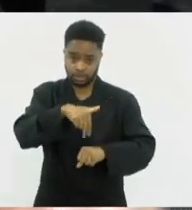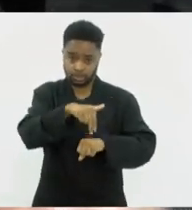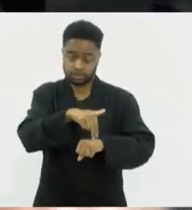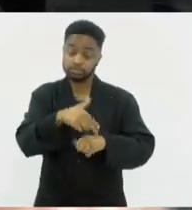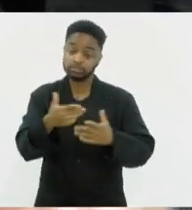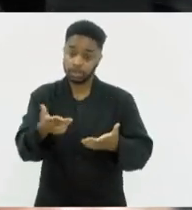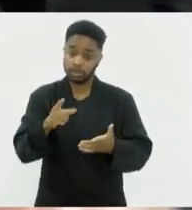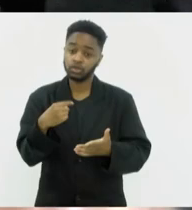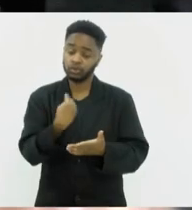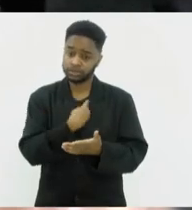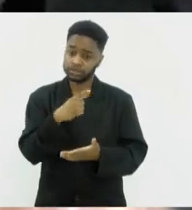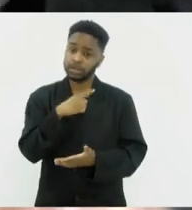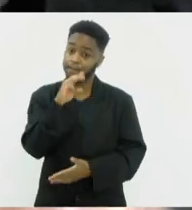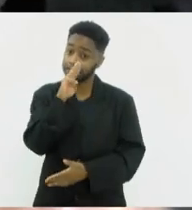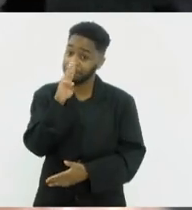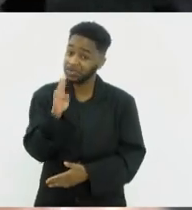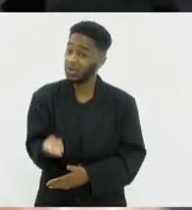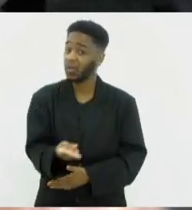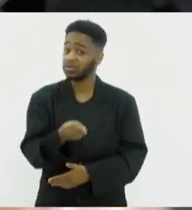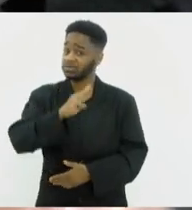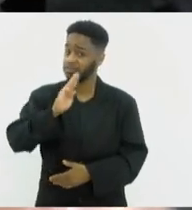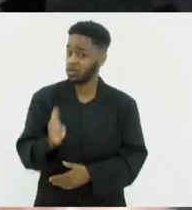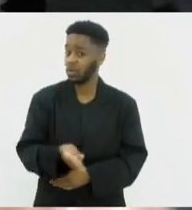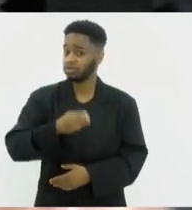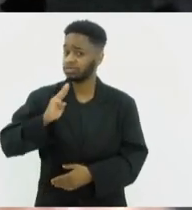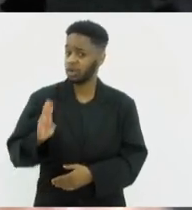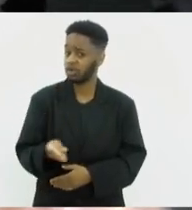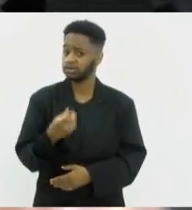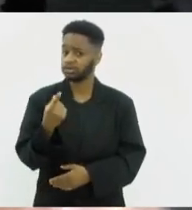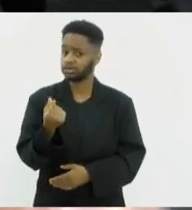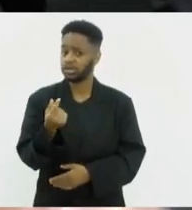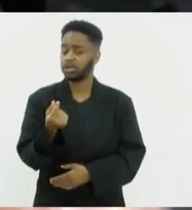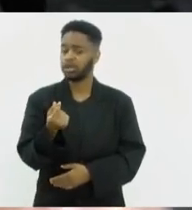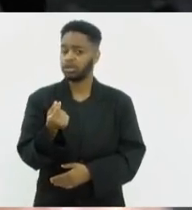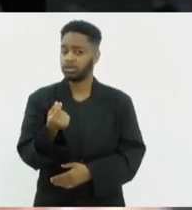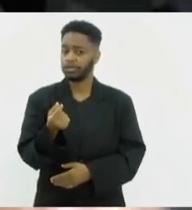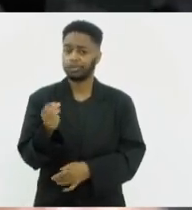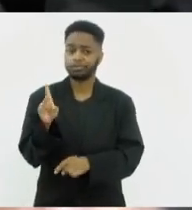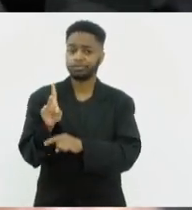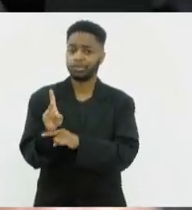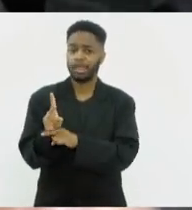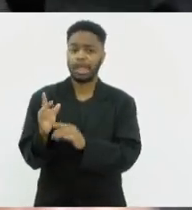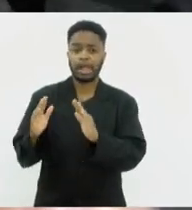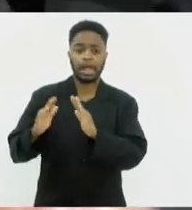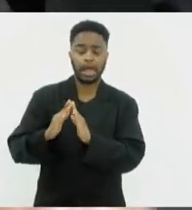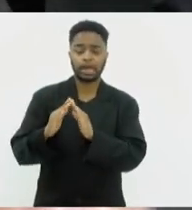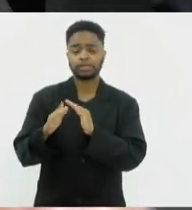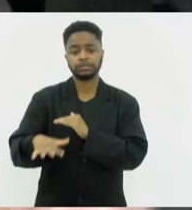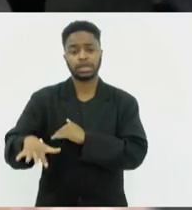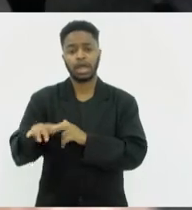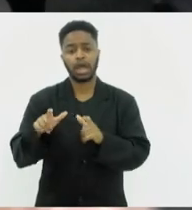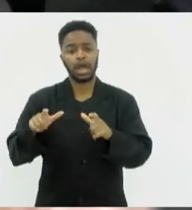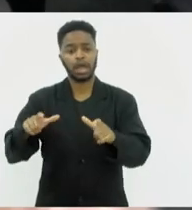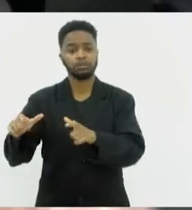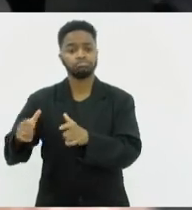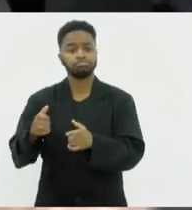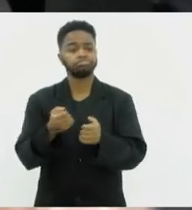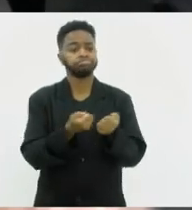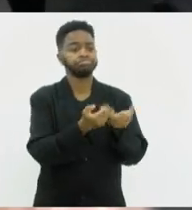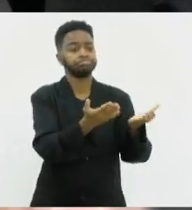Nós temos milhões e milhões de reais em imóveis, terrenos, prédios que estão